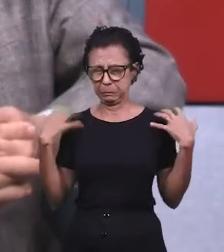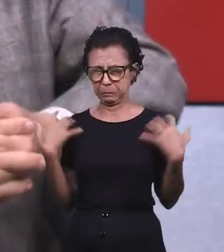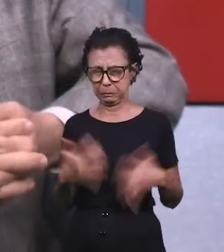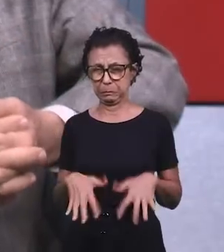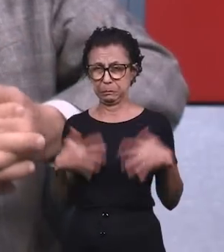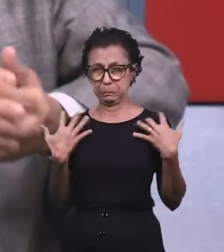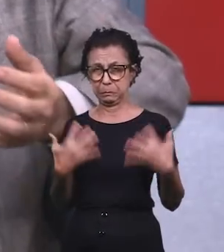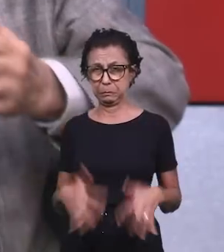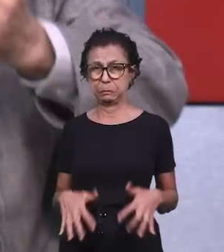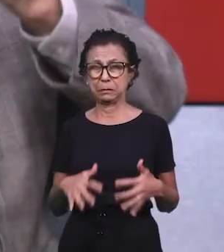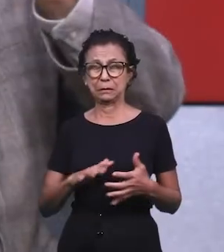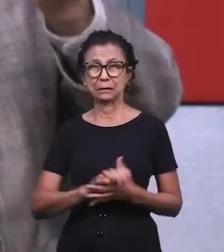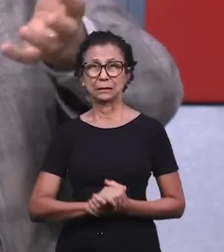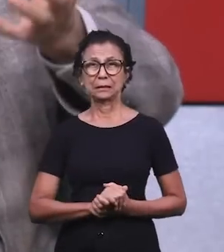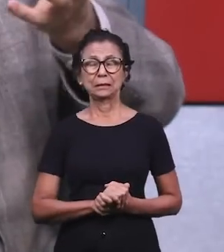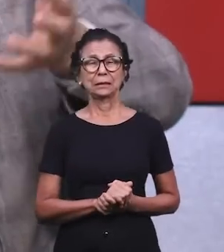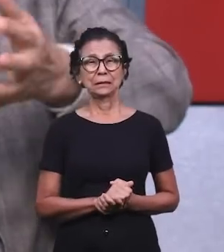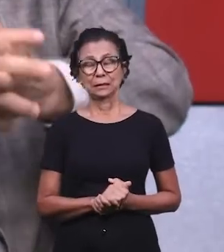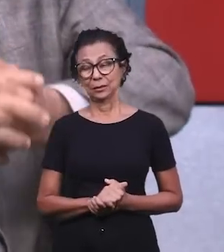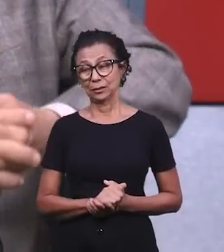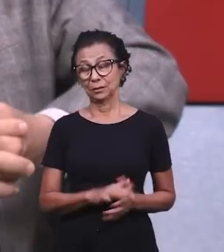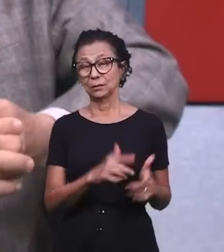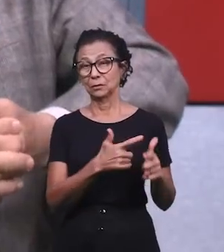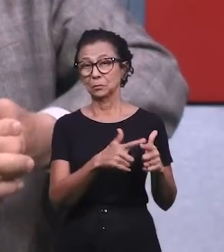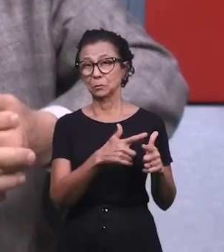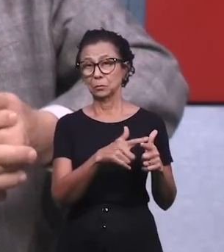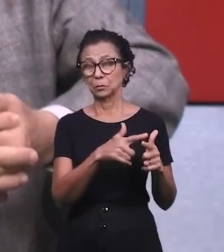né, atormentado, quer dizer, problemas